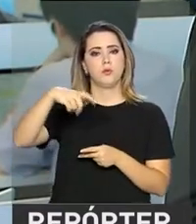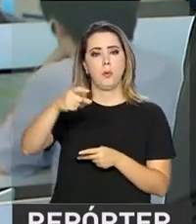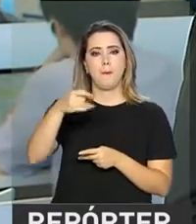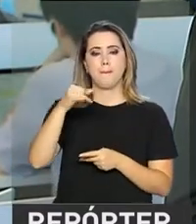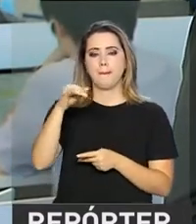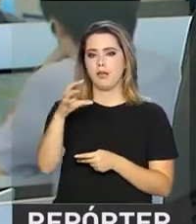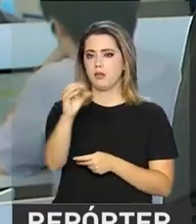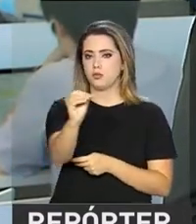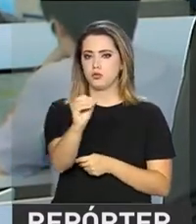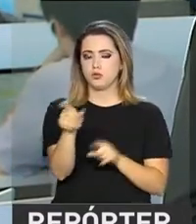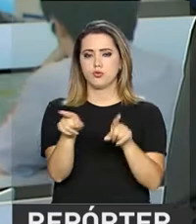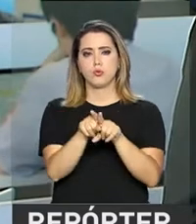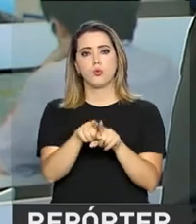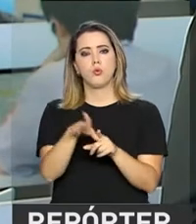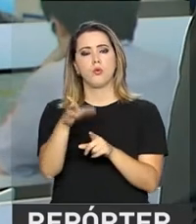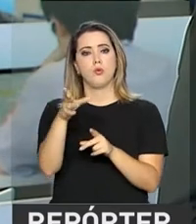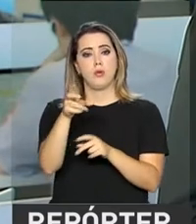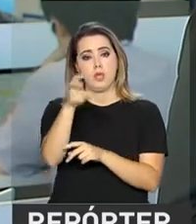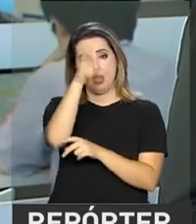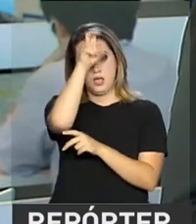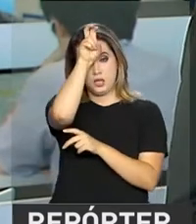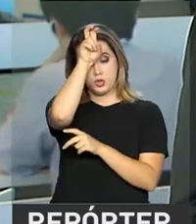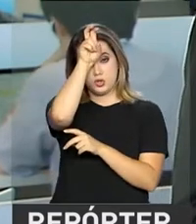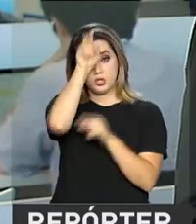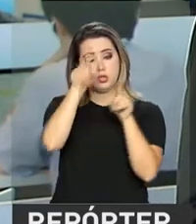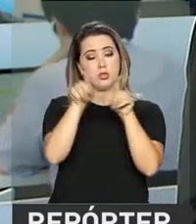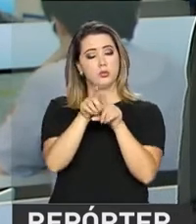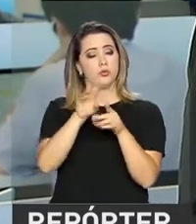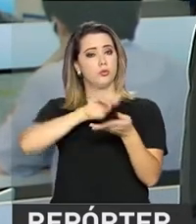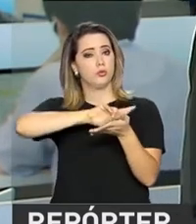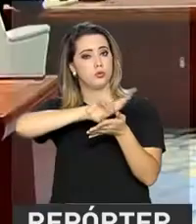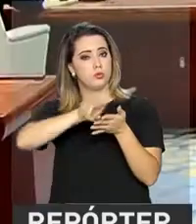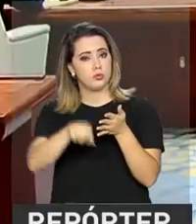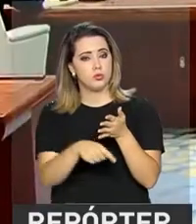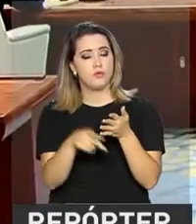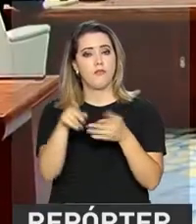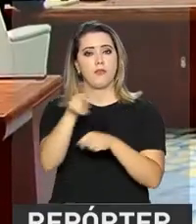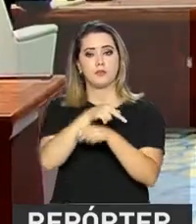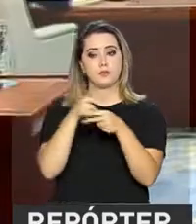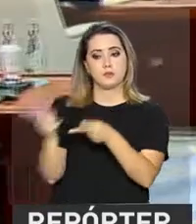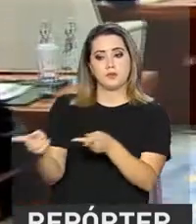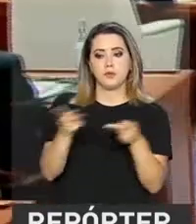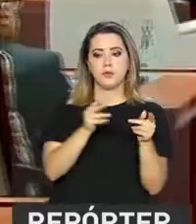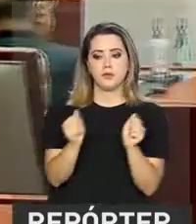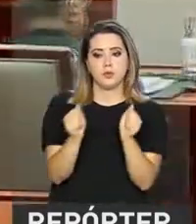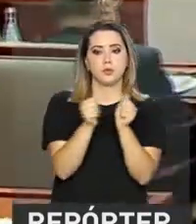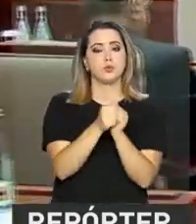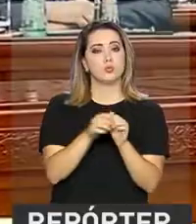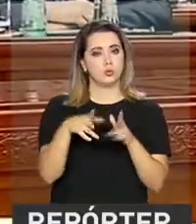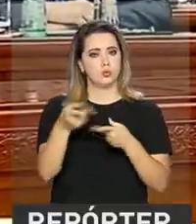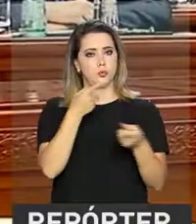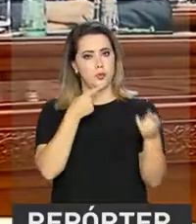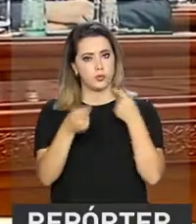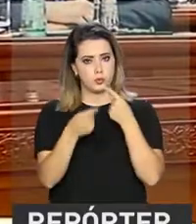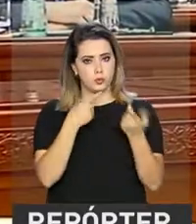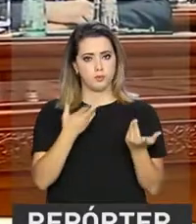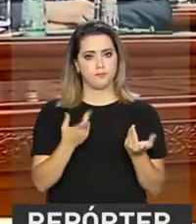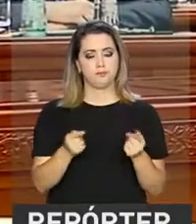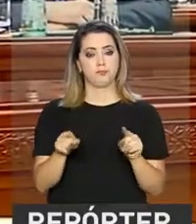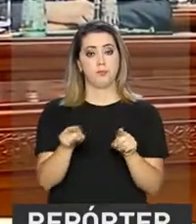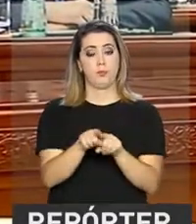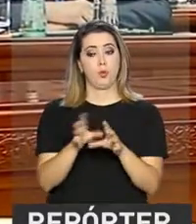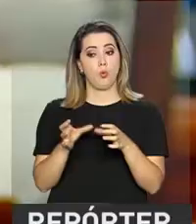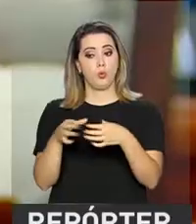África, Tailândia, do Sudeste Asiático e Tajiquistão, da Ásia. No encontro, os líderes, entre eles o presidente